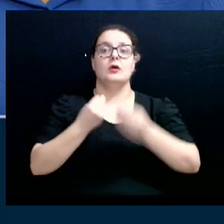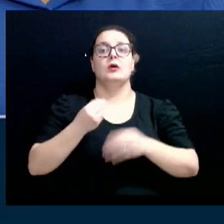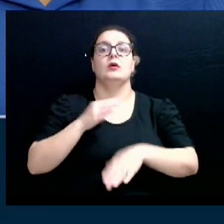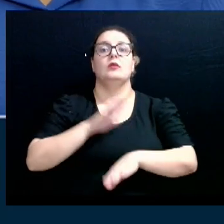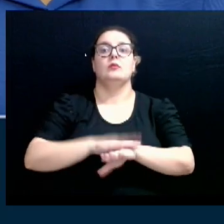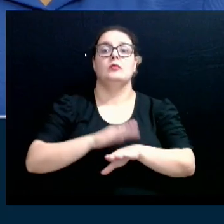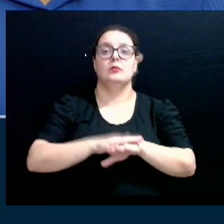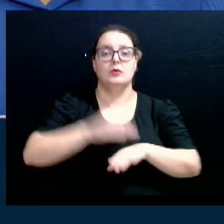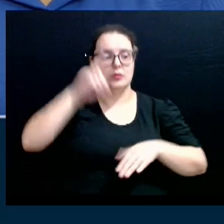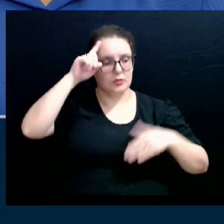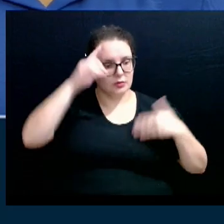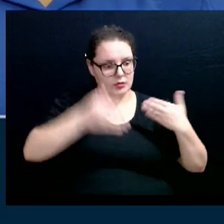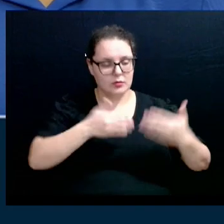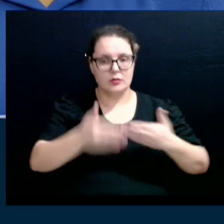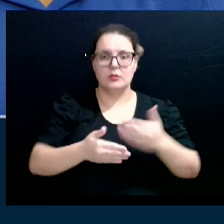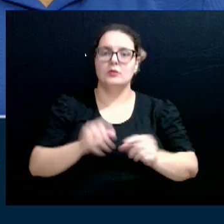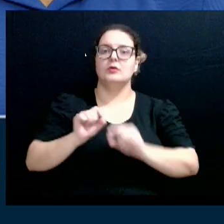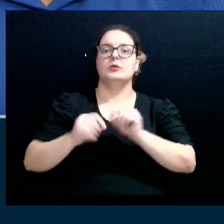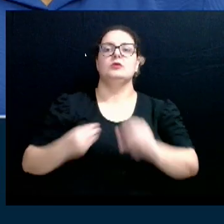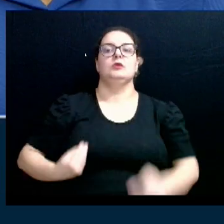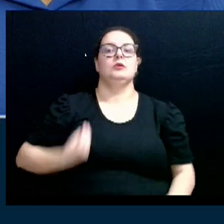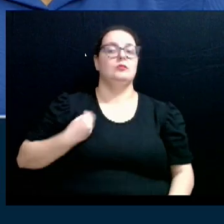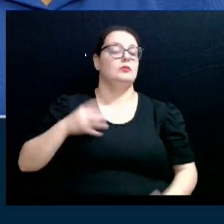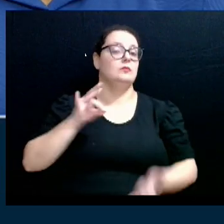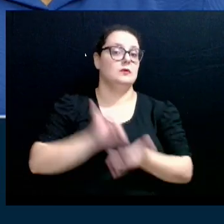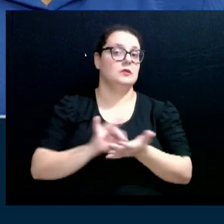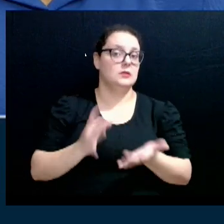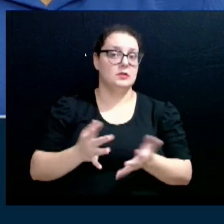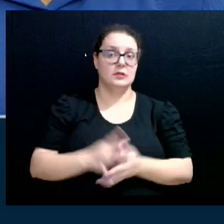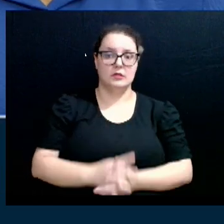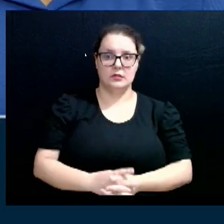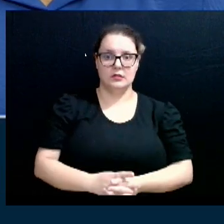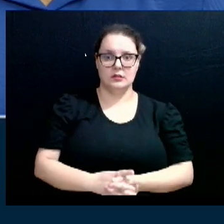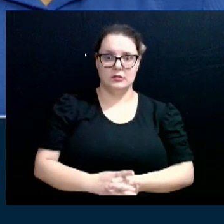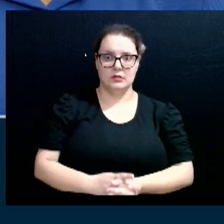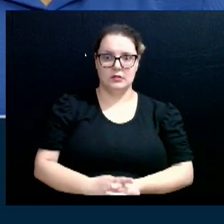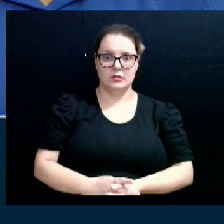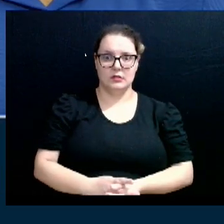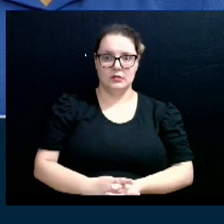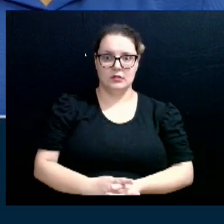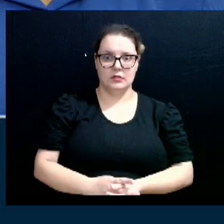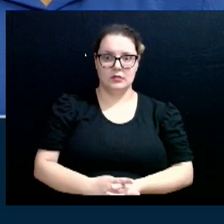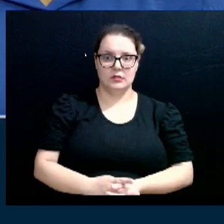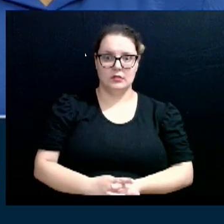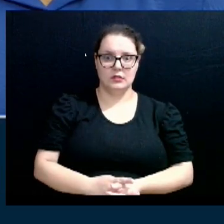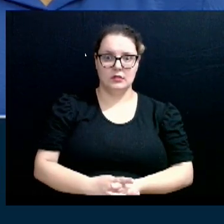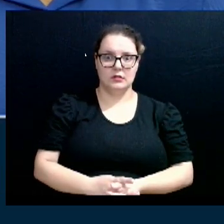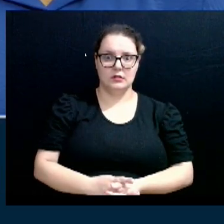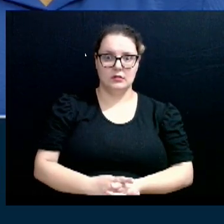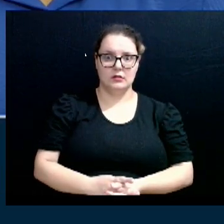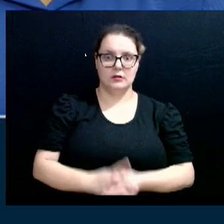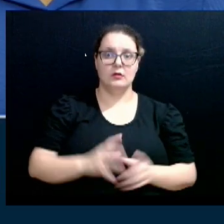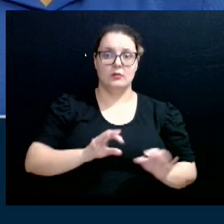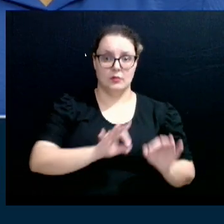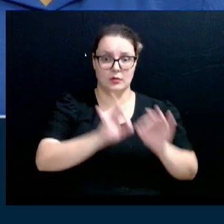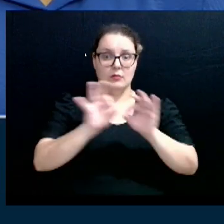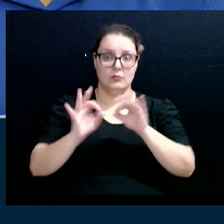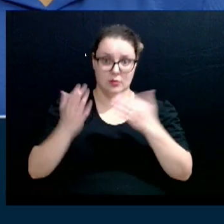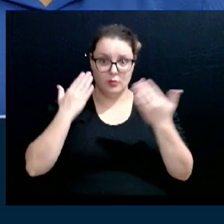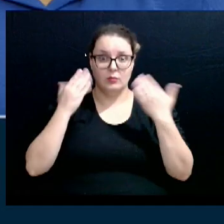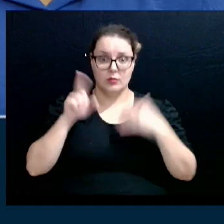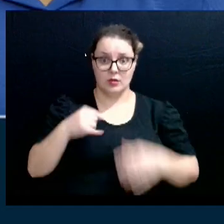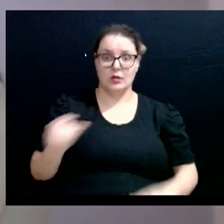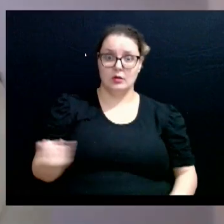dia a dia de quem vive essa realidade? Então, esse acompanhamento psicológico é muito importante, só que a maioria